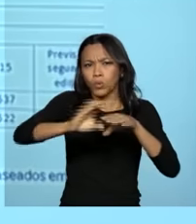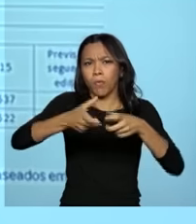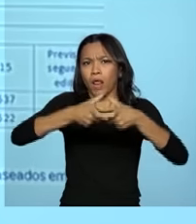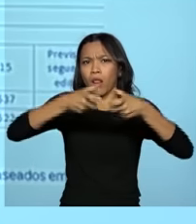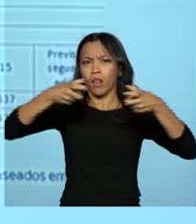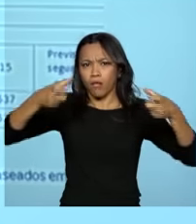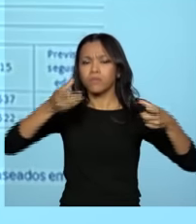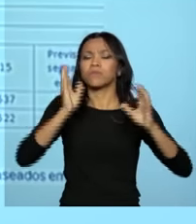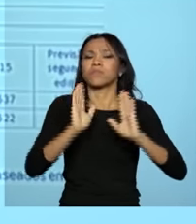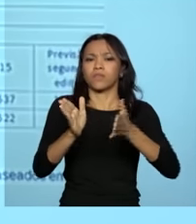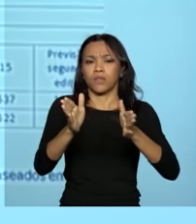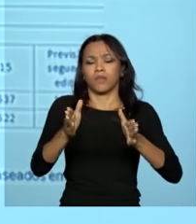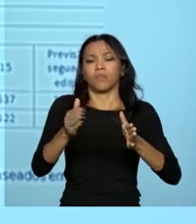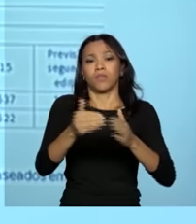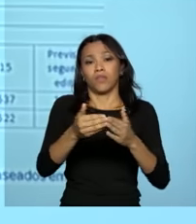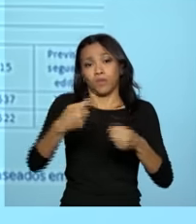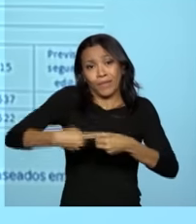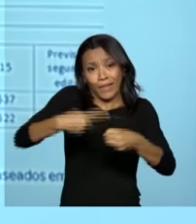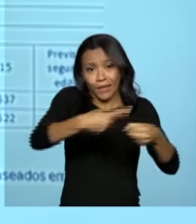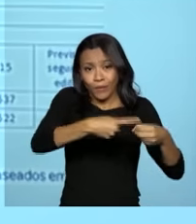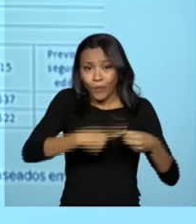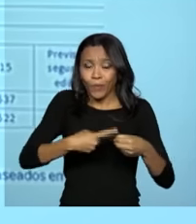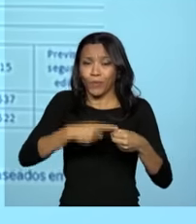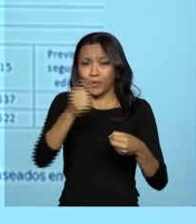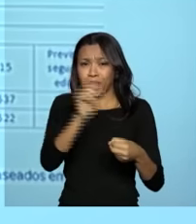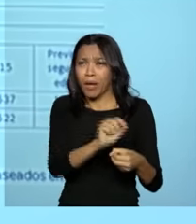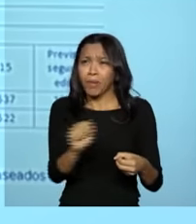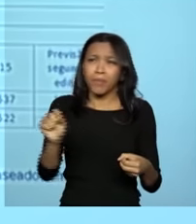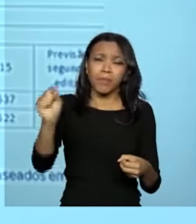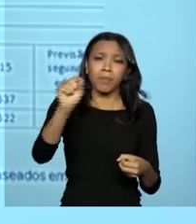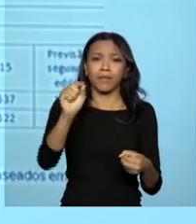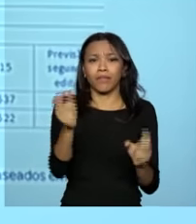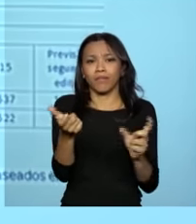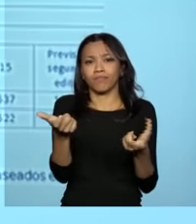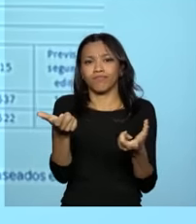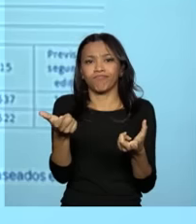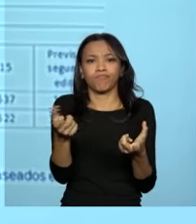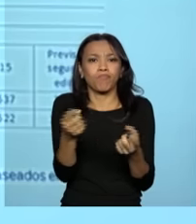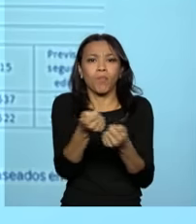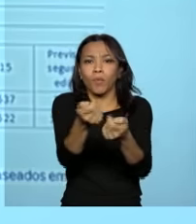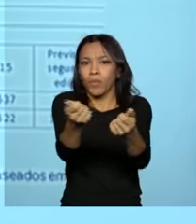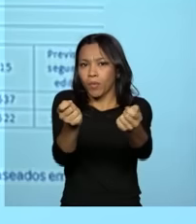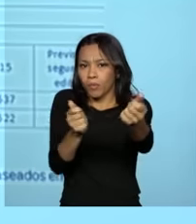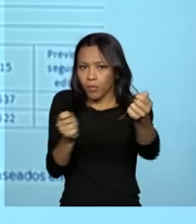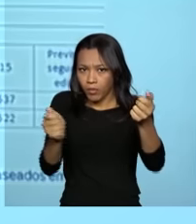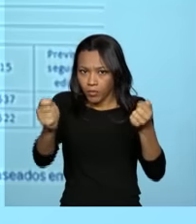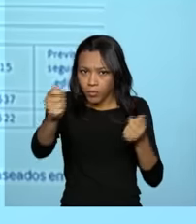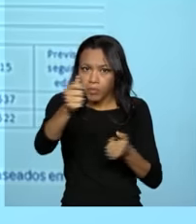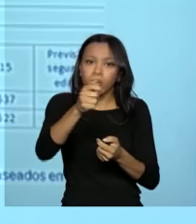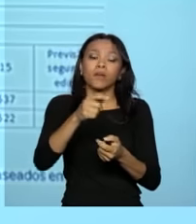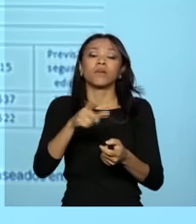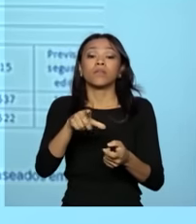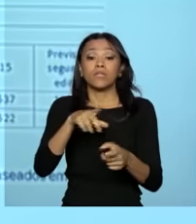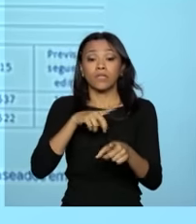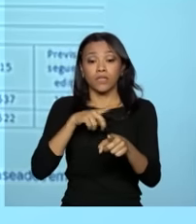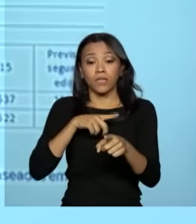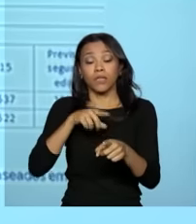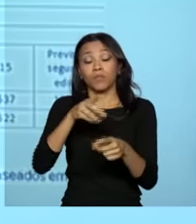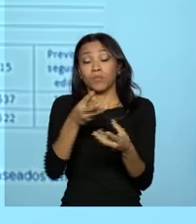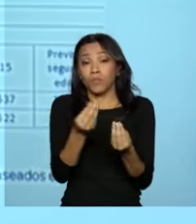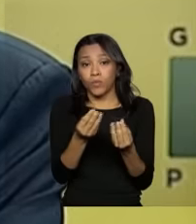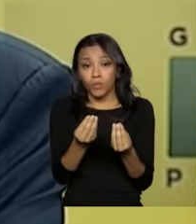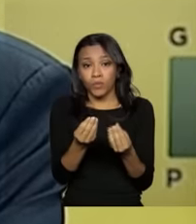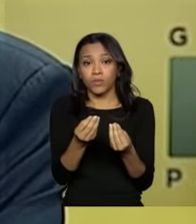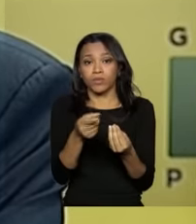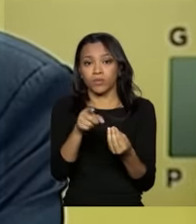mas elas estavam sempre à frente do interior. Levando em conta que nós temos estados com uma fortíssima população